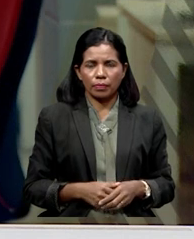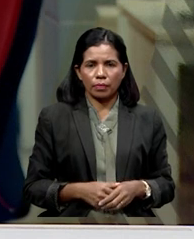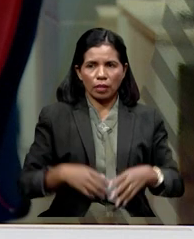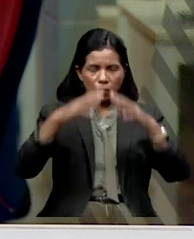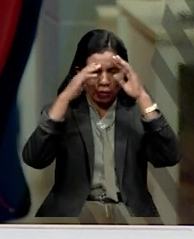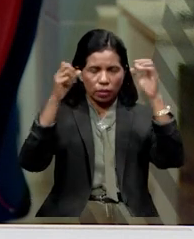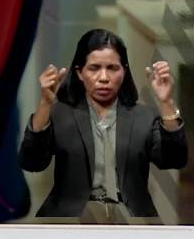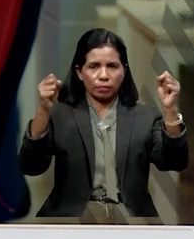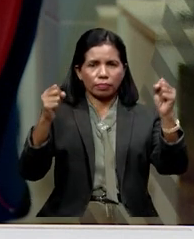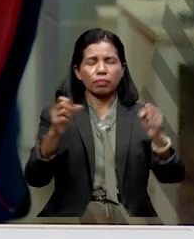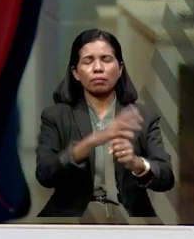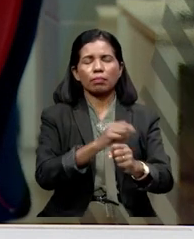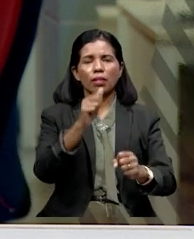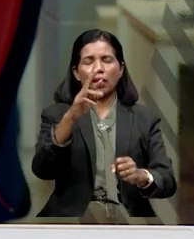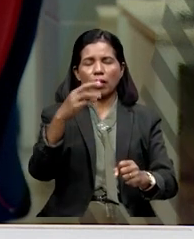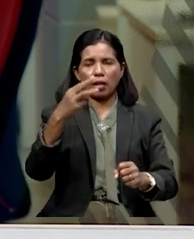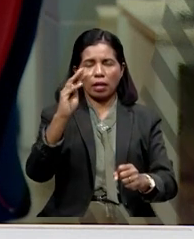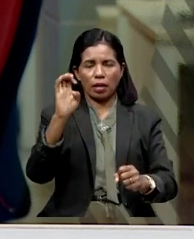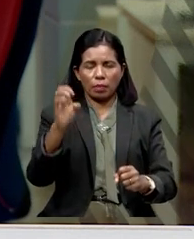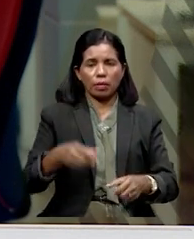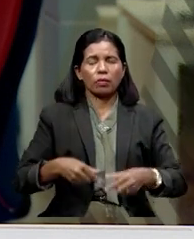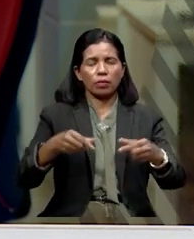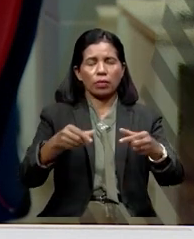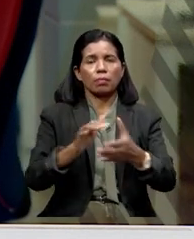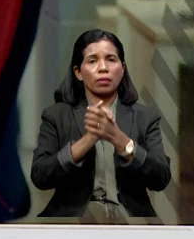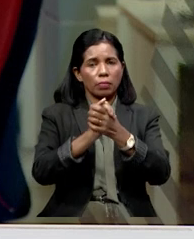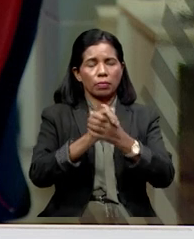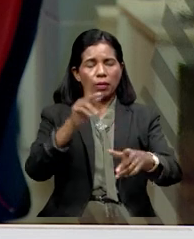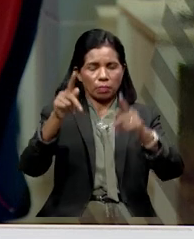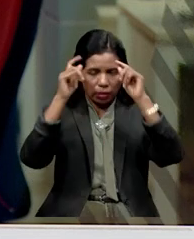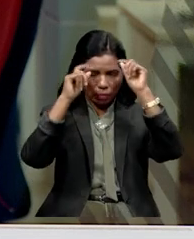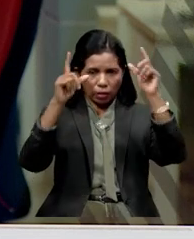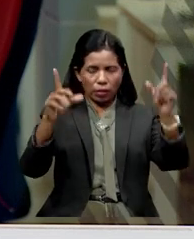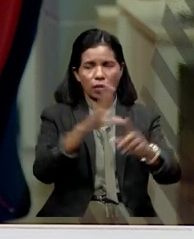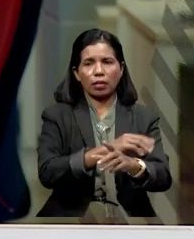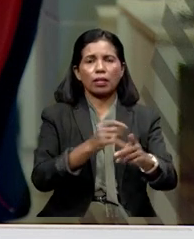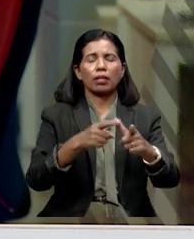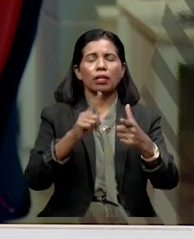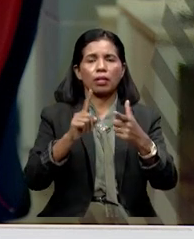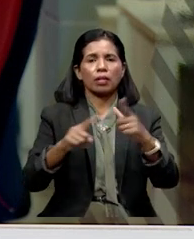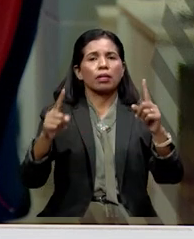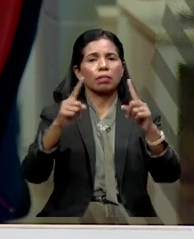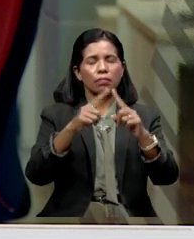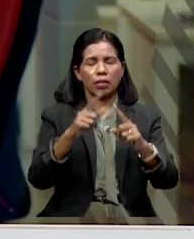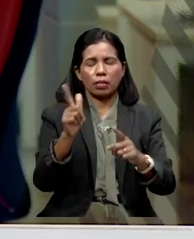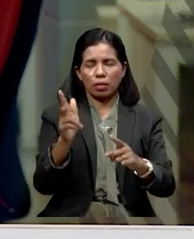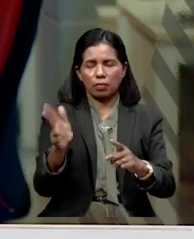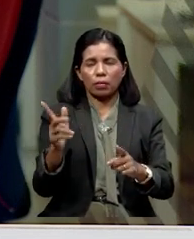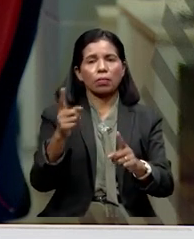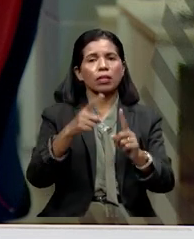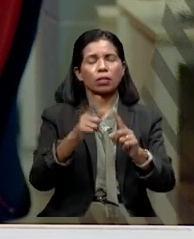Presidente da República Árabe Saharaui congratula o povo Timor-Leste na be comemora lor consulta popular Badala Ronul Risen